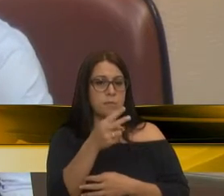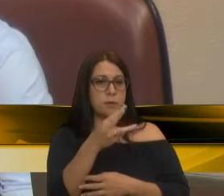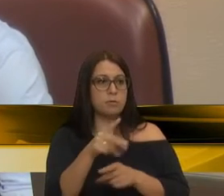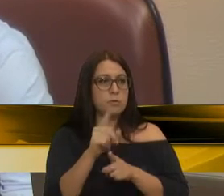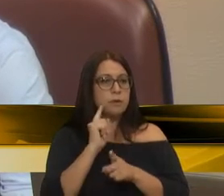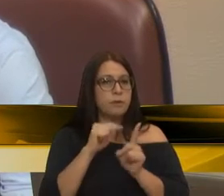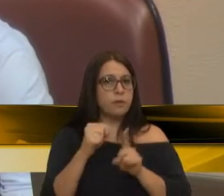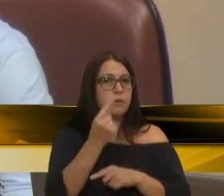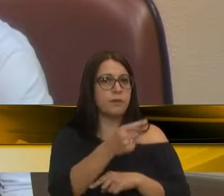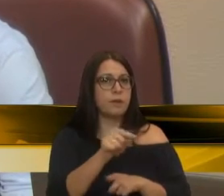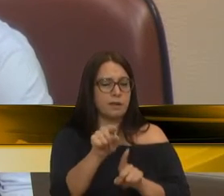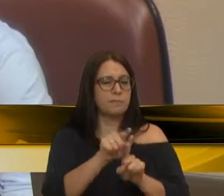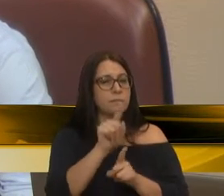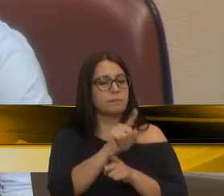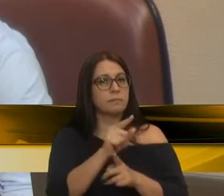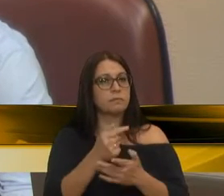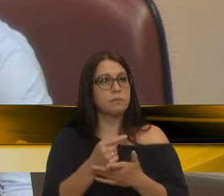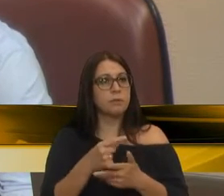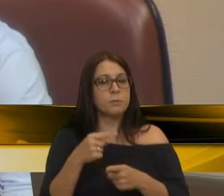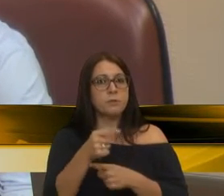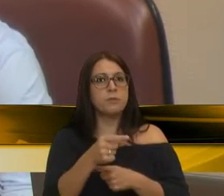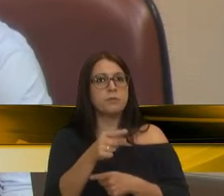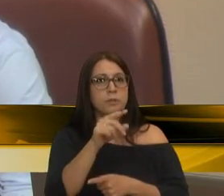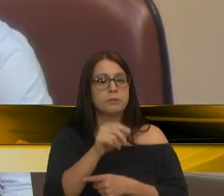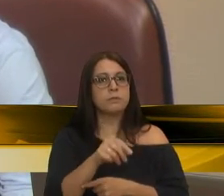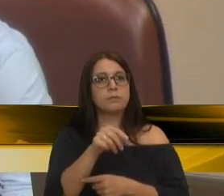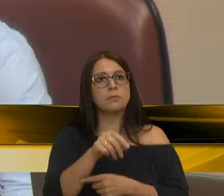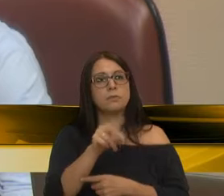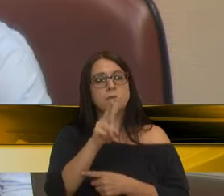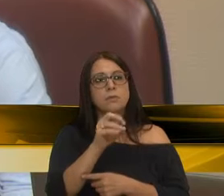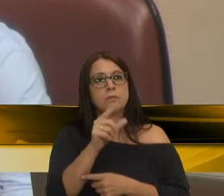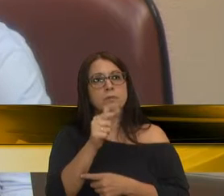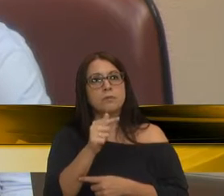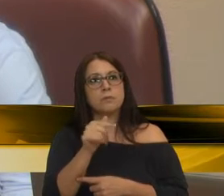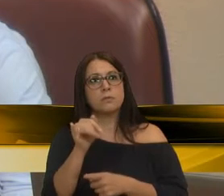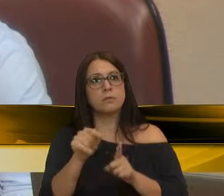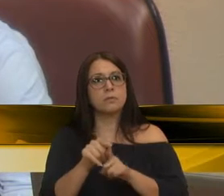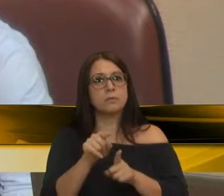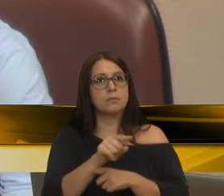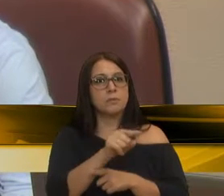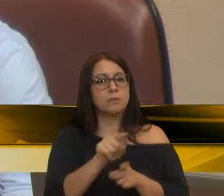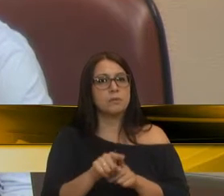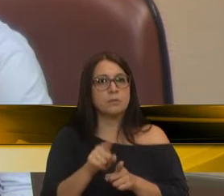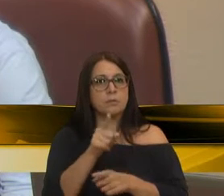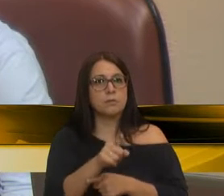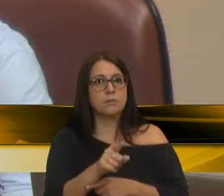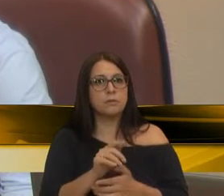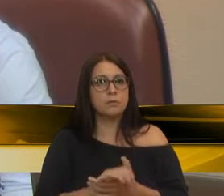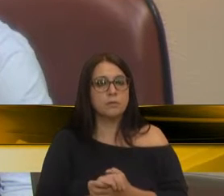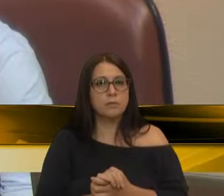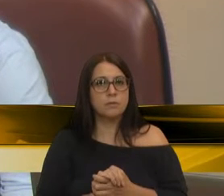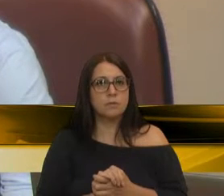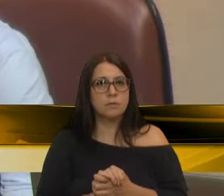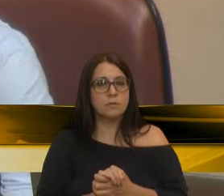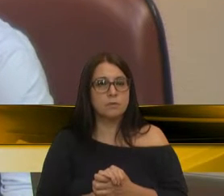apurada desde 31 de janeiro de 2017 até a sensação dos seus efeitos